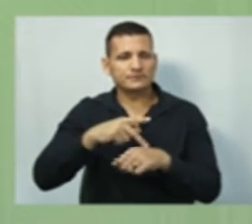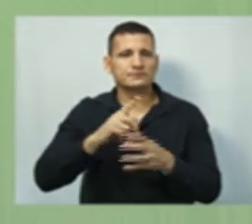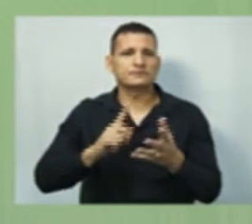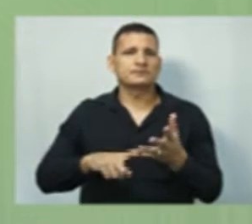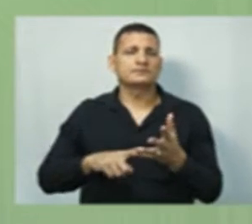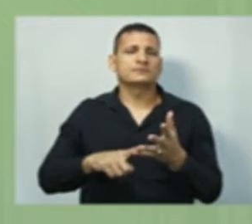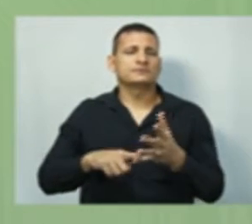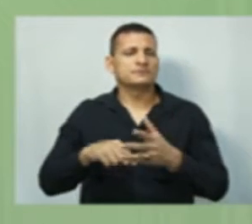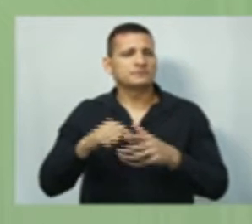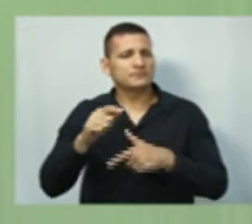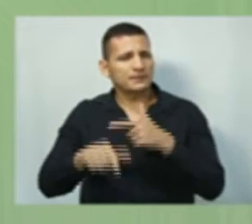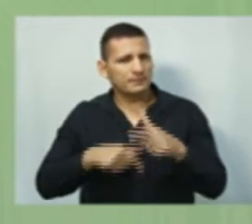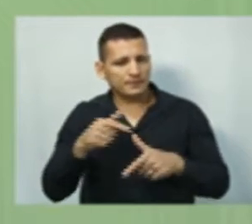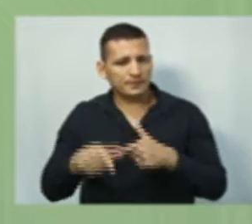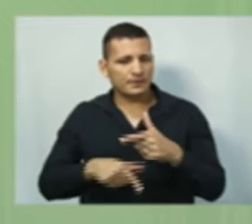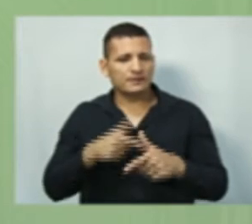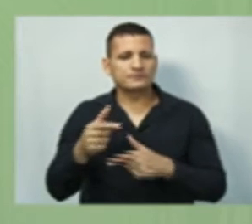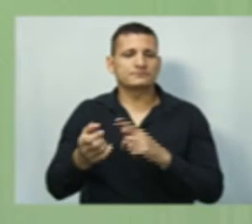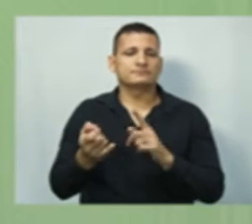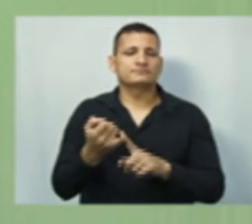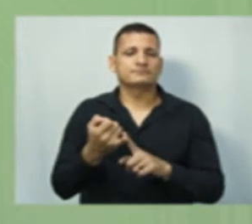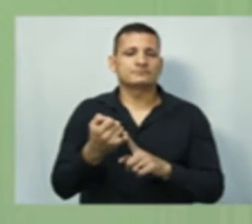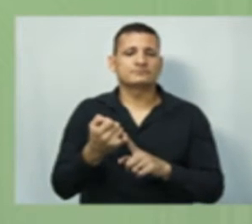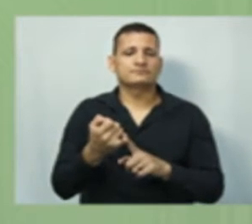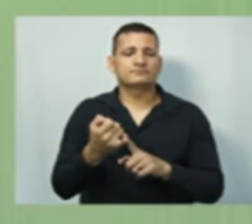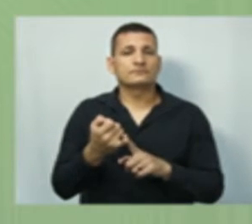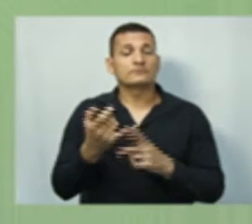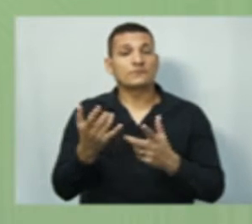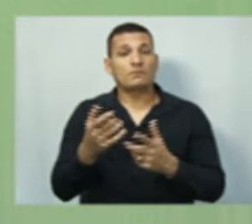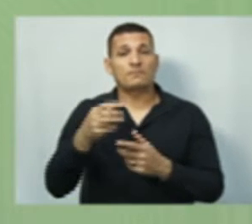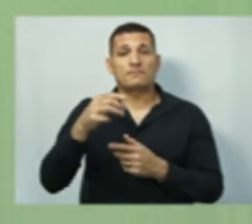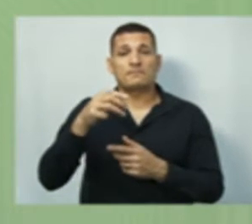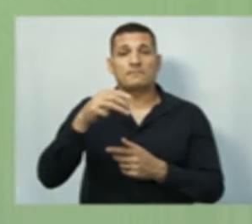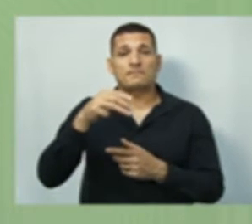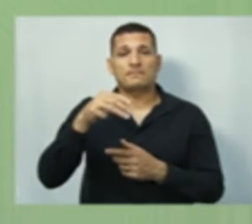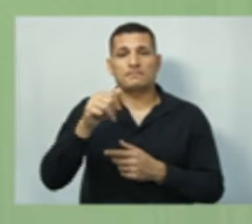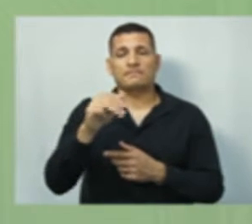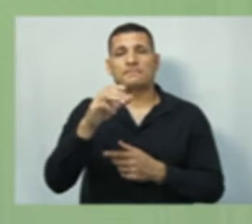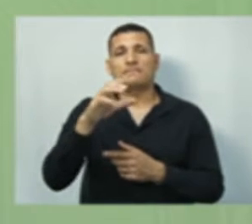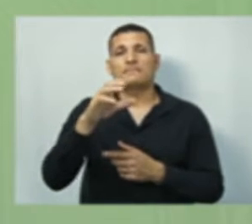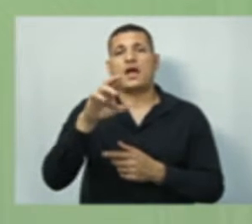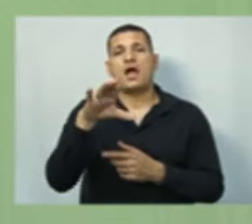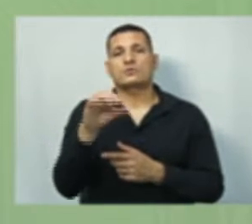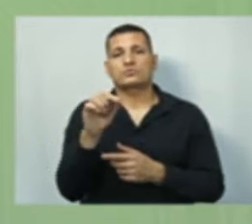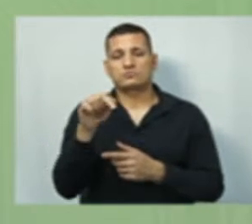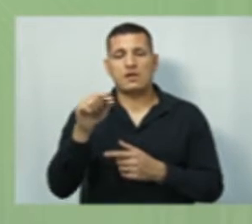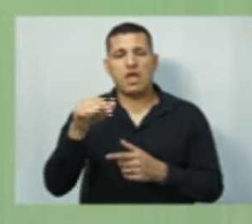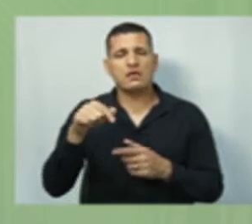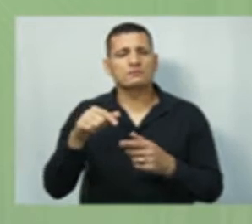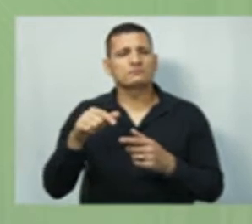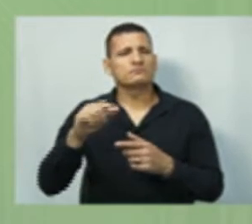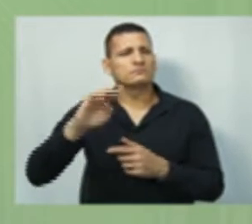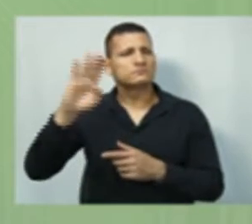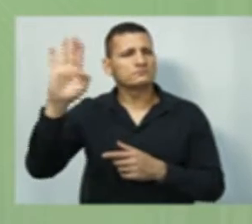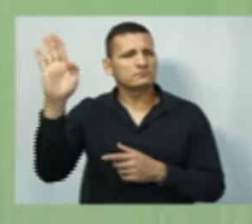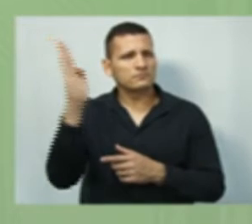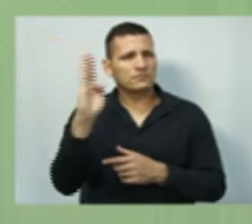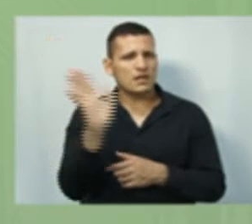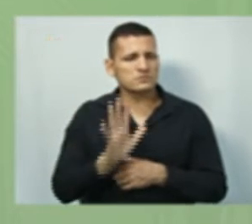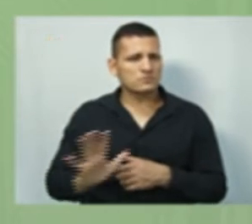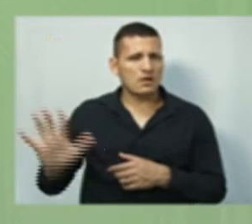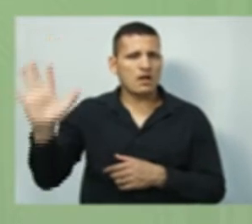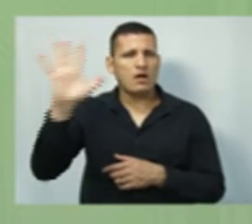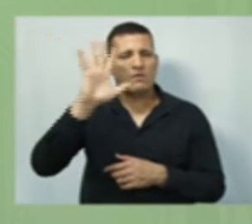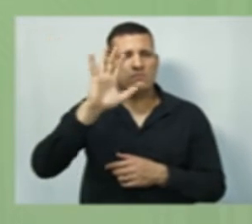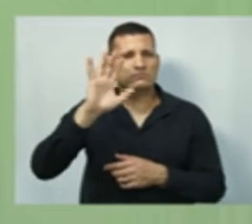da macroeconomia, portanto, é a economia como um todo. Ela é uma fotografia de toda a economia nacional, estadual, municipal,